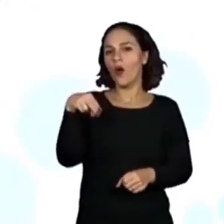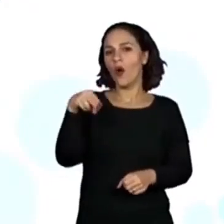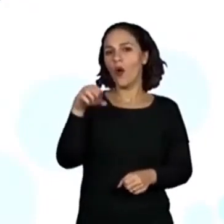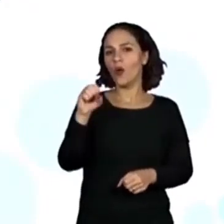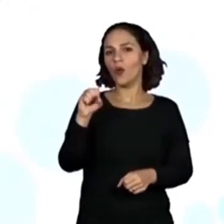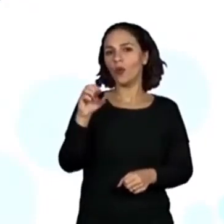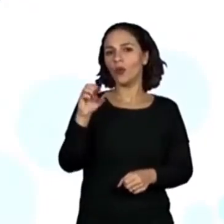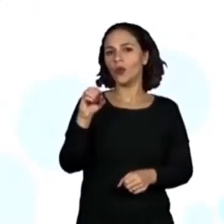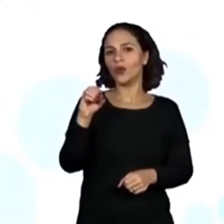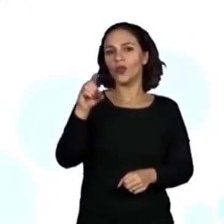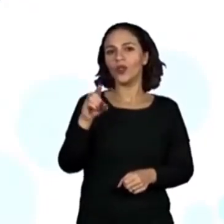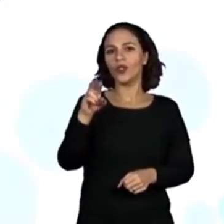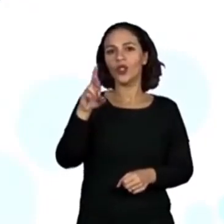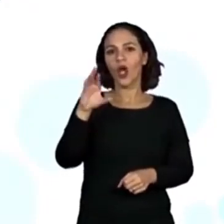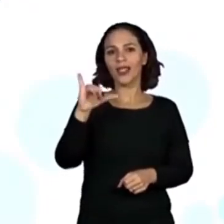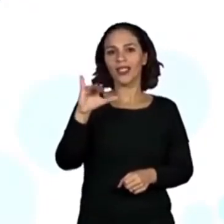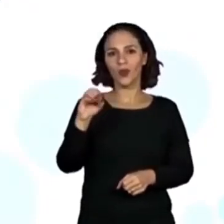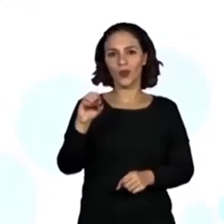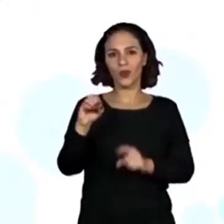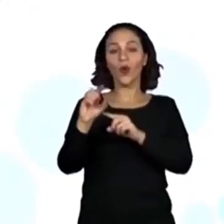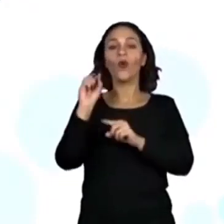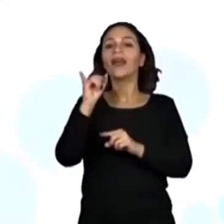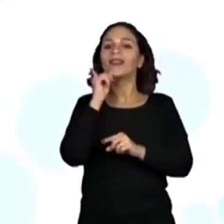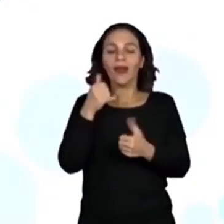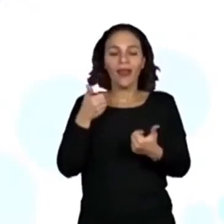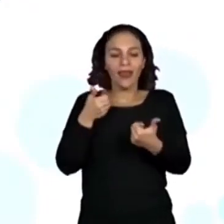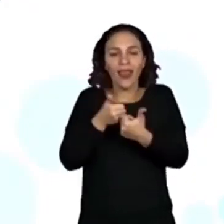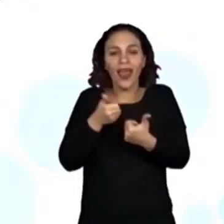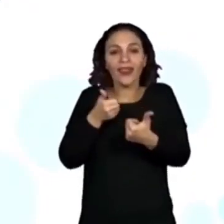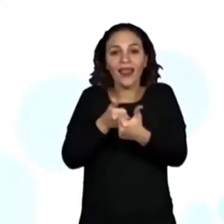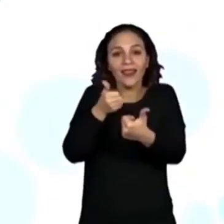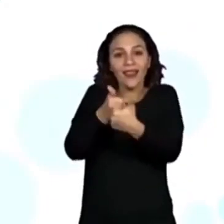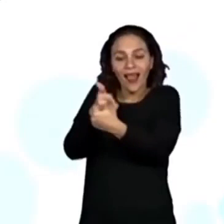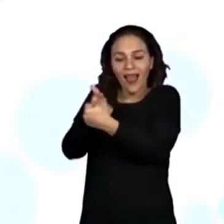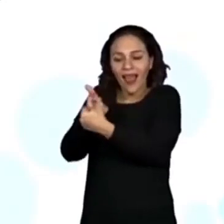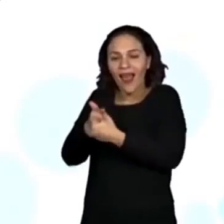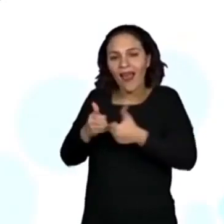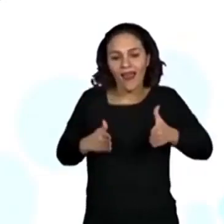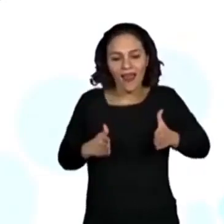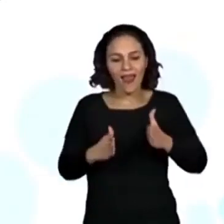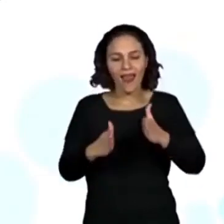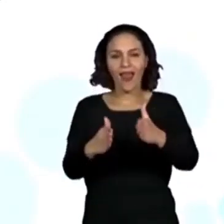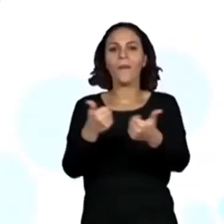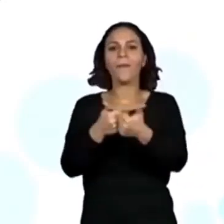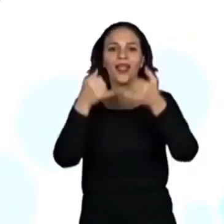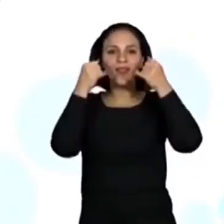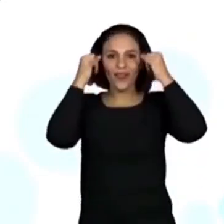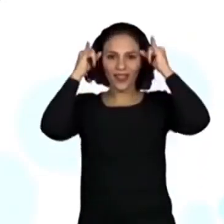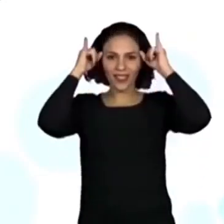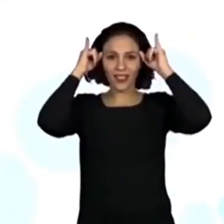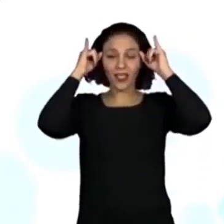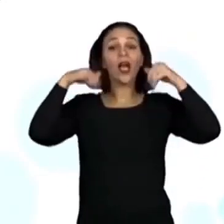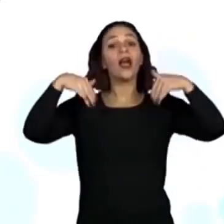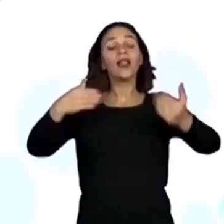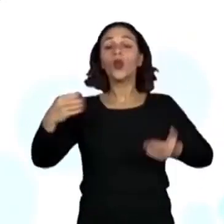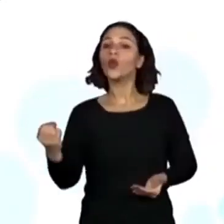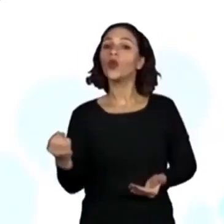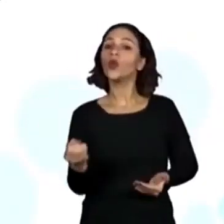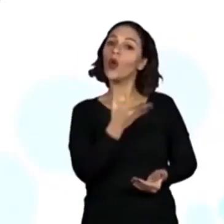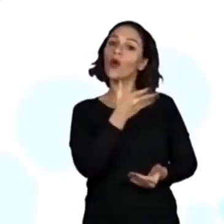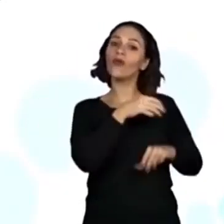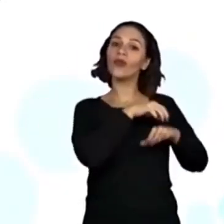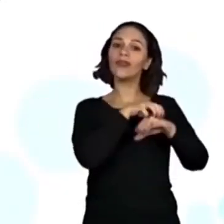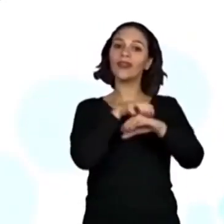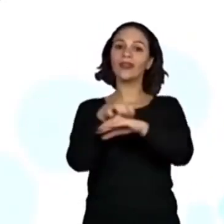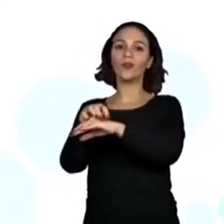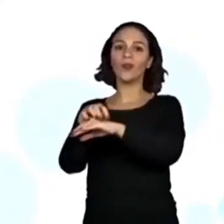Para aproximar a linha férrea das fazendas. Então, isso foi trazendo um meio de transporte novo aqui para a